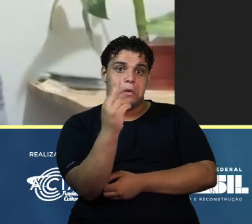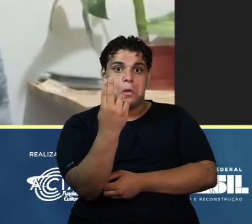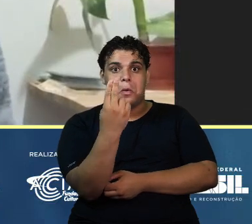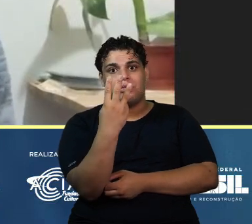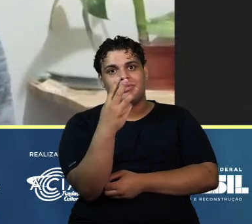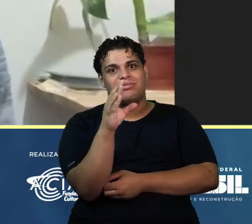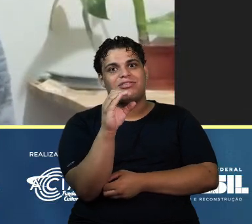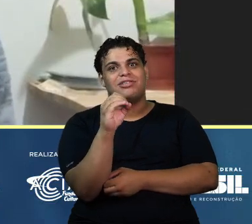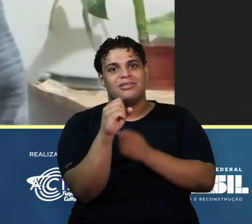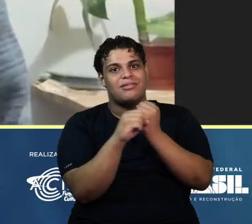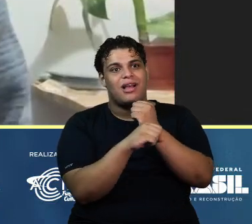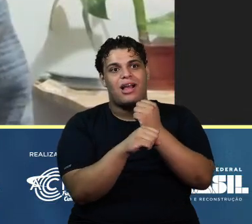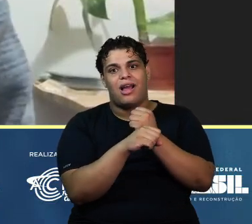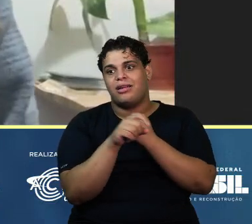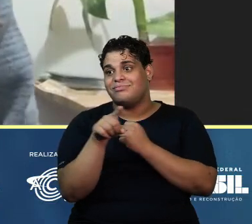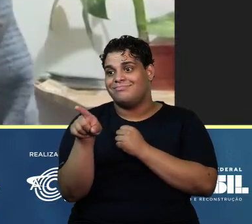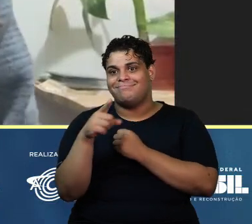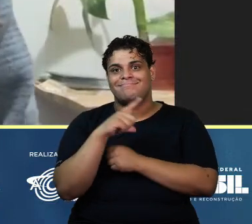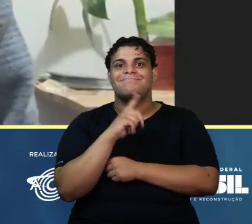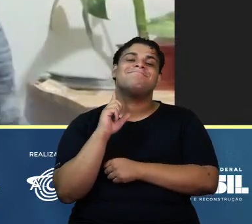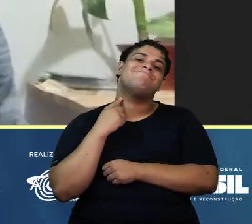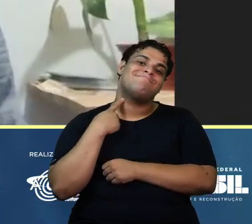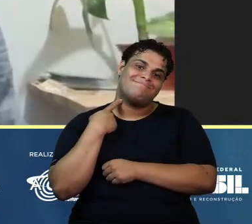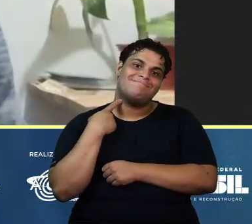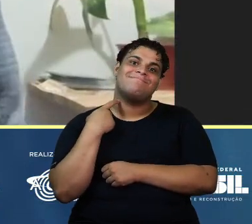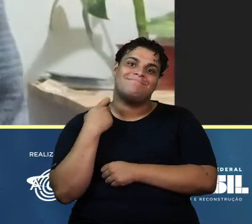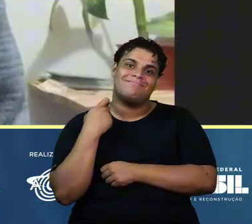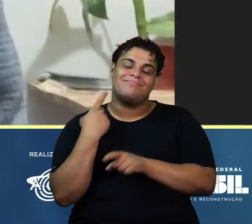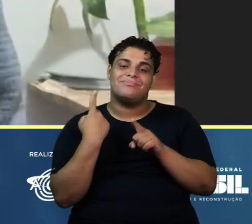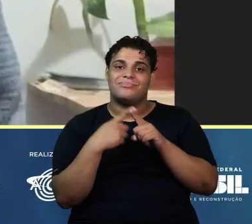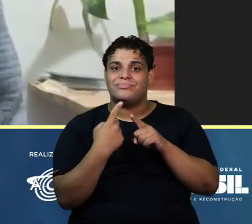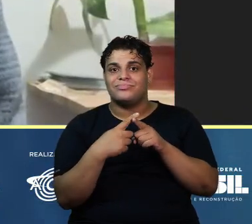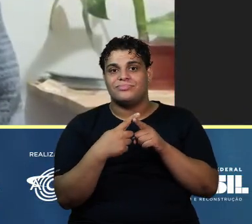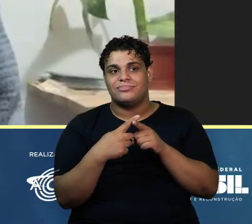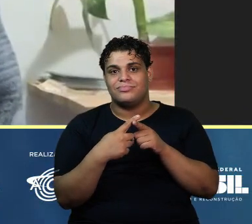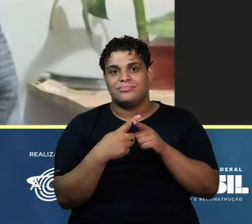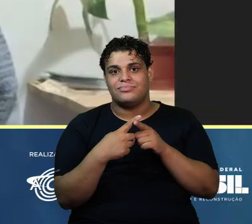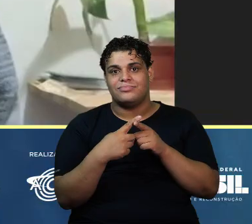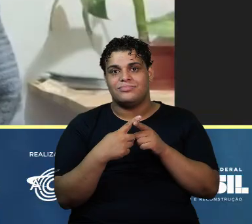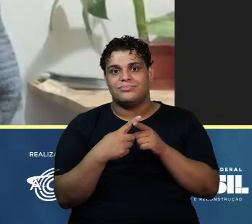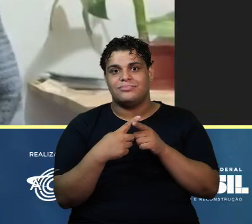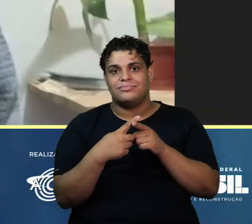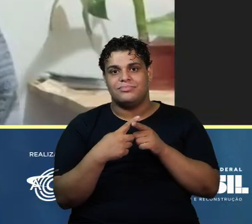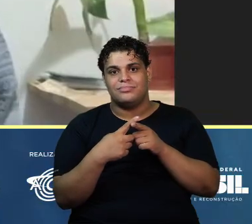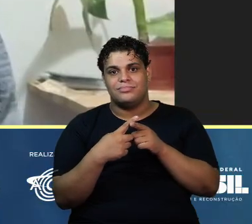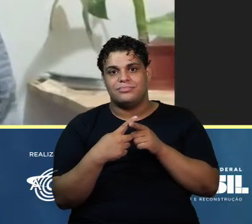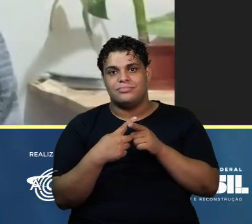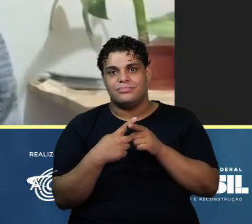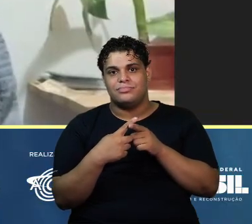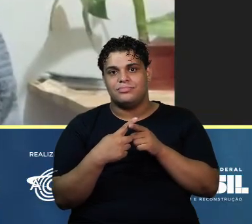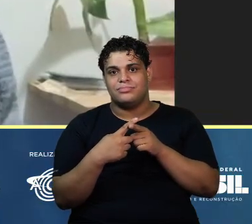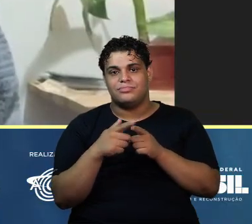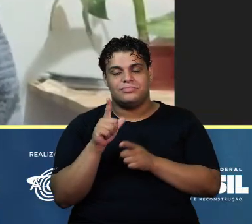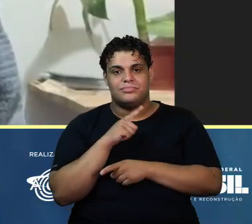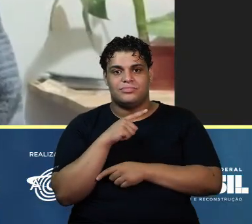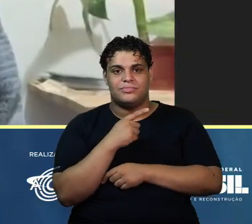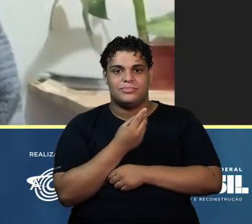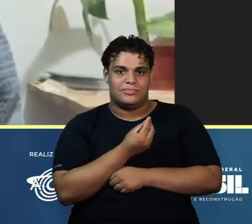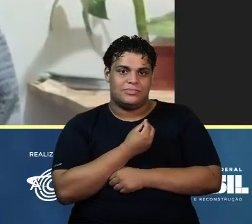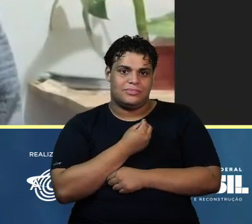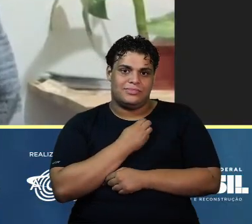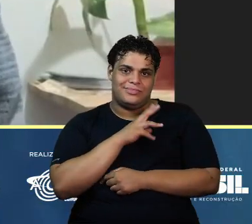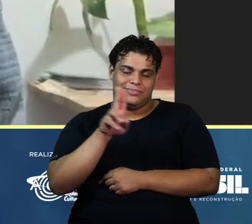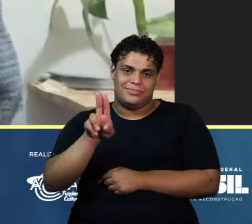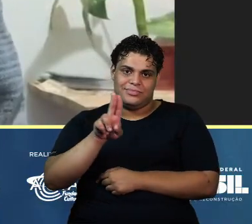forma muito íntegra, porque esses materiais têm uma vida útil, né? O ciclo de vida dos materiais que a